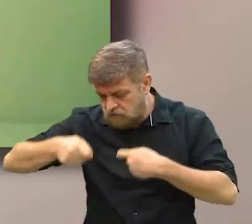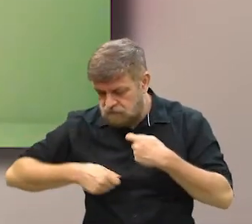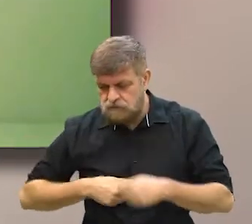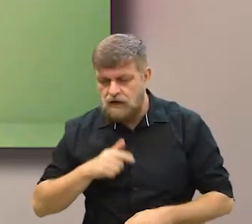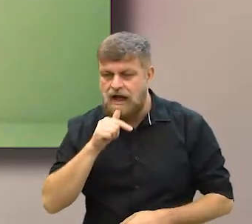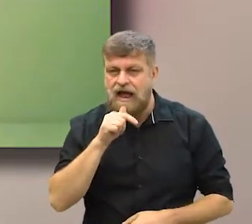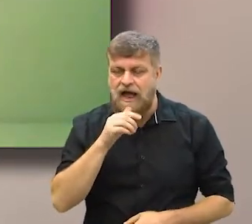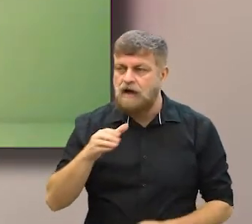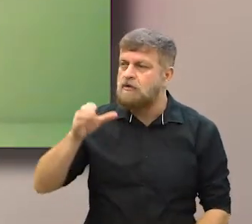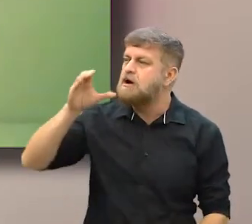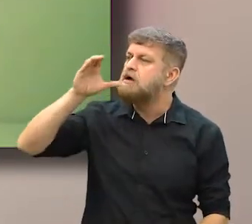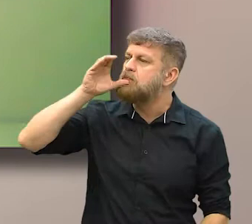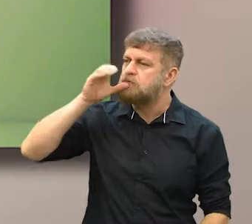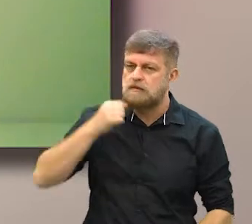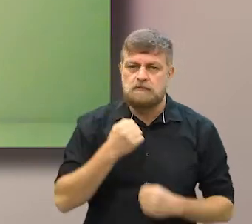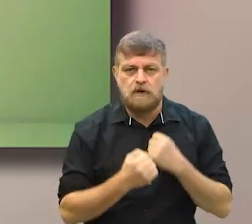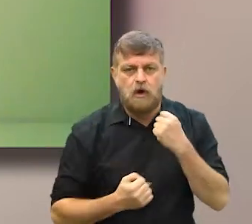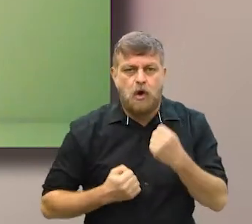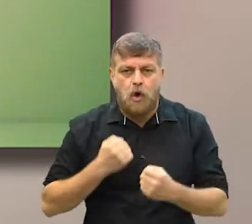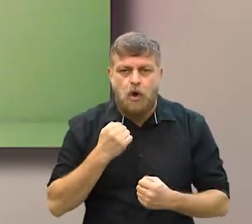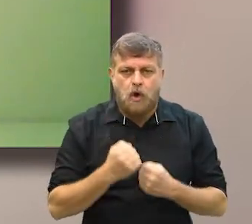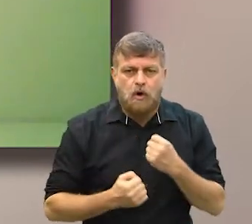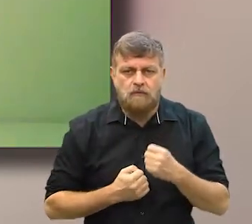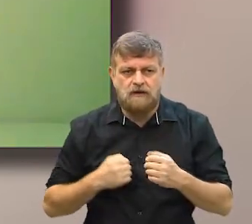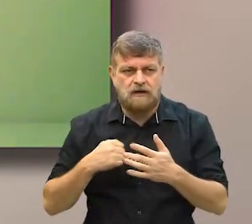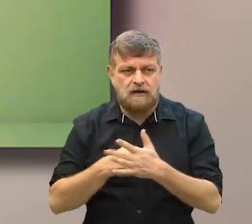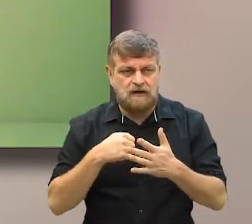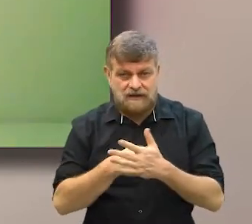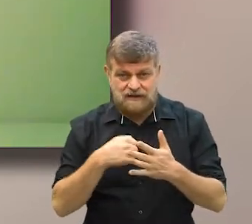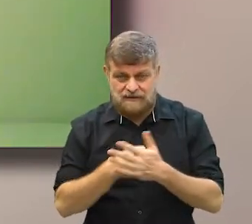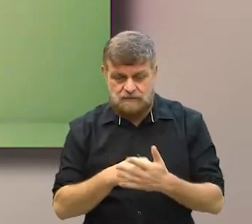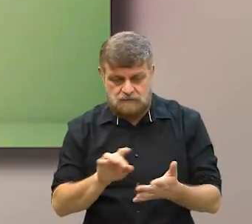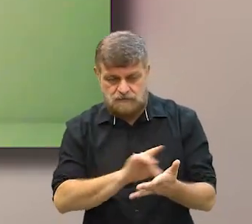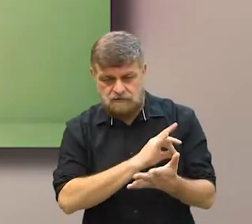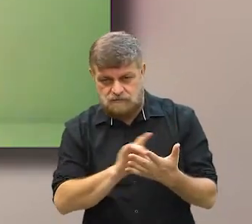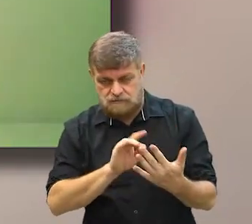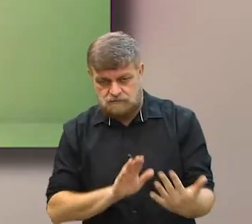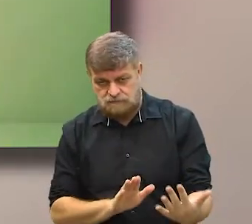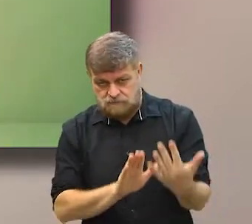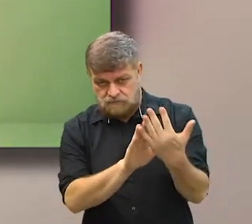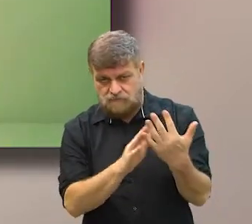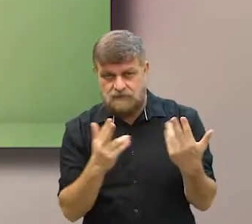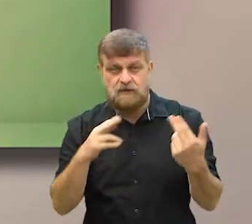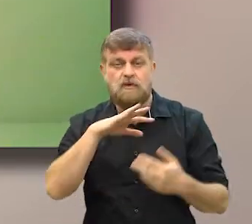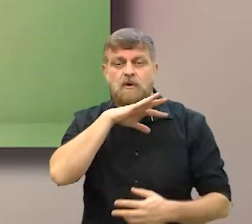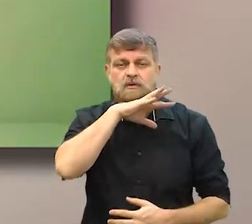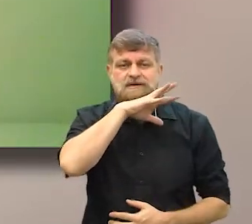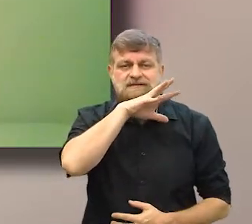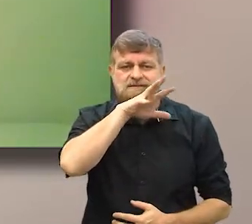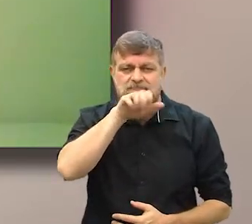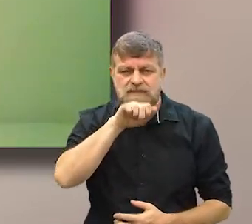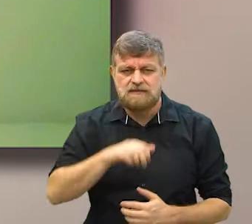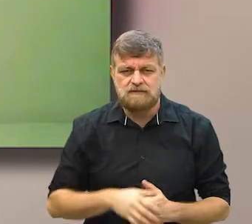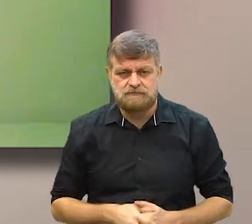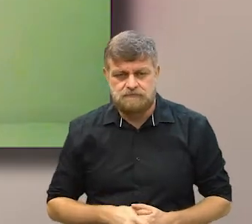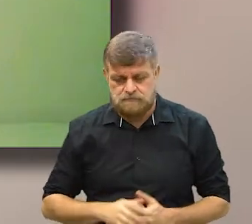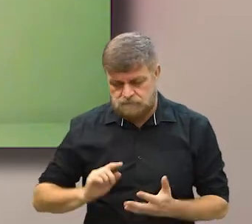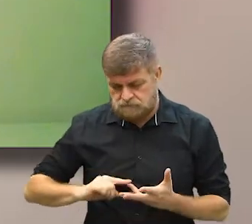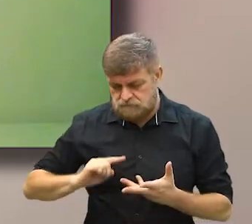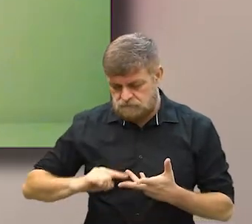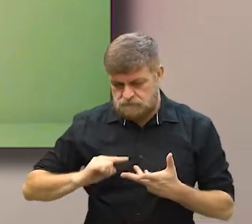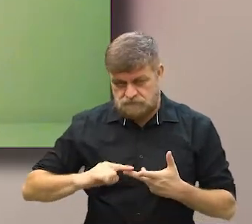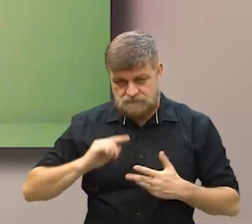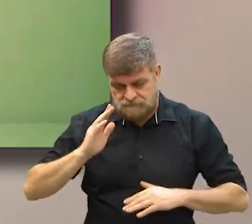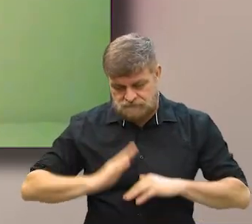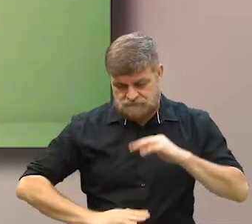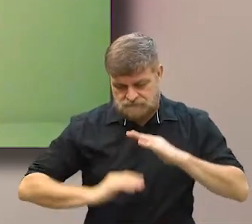a hidratação, correr ou lutar contra os inimigos do mesmo jeito que para os animais, né? Todas